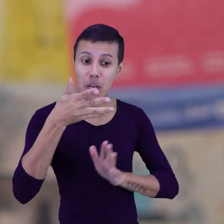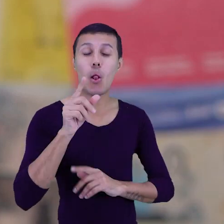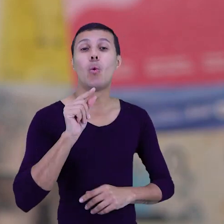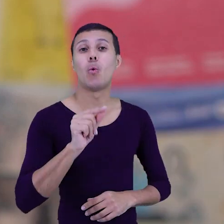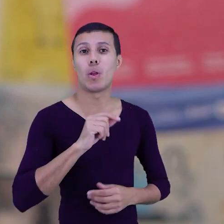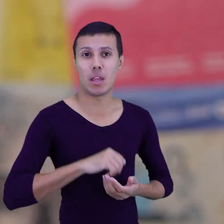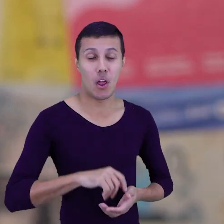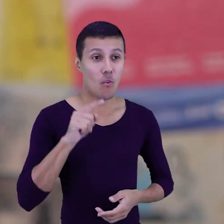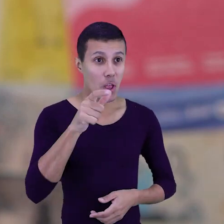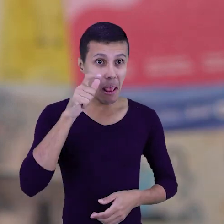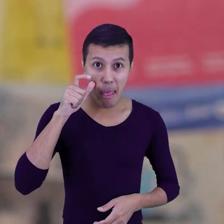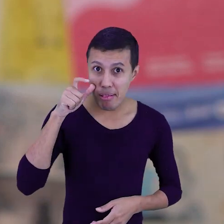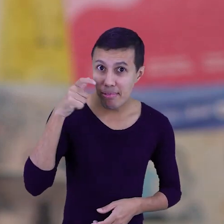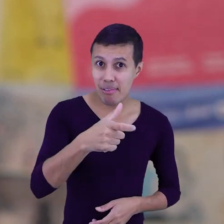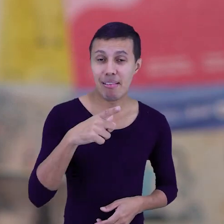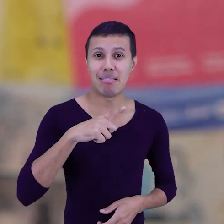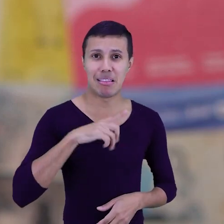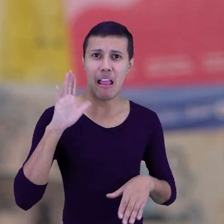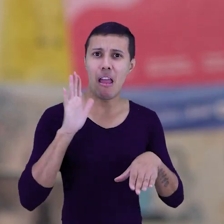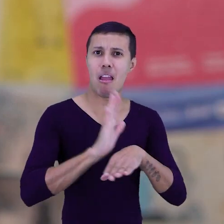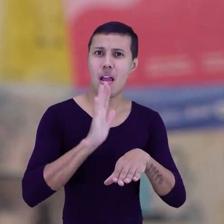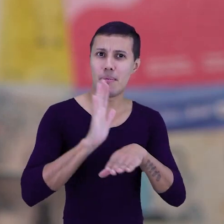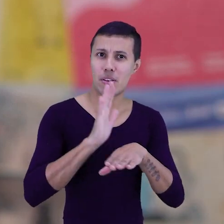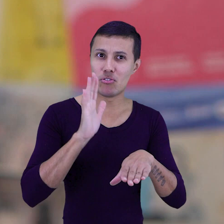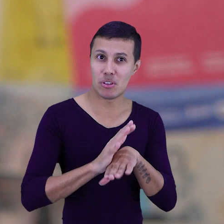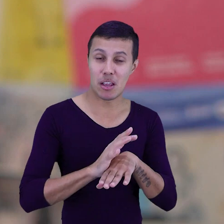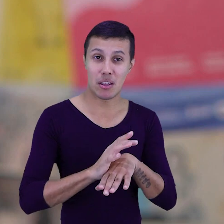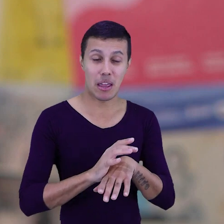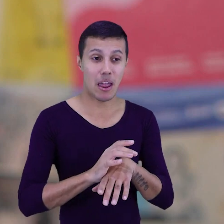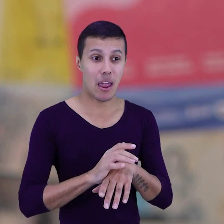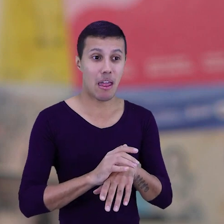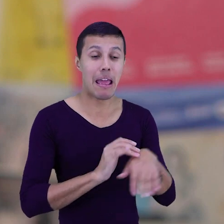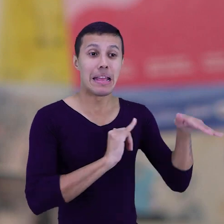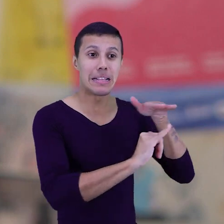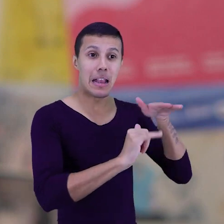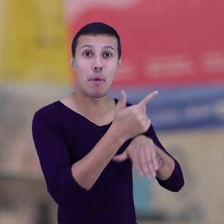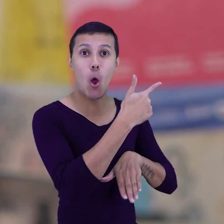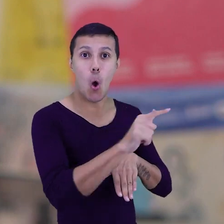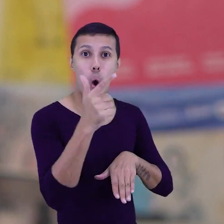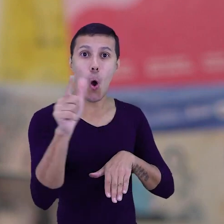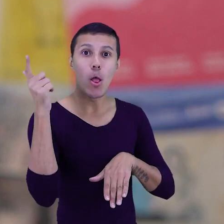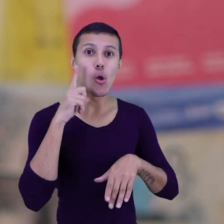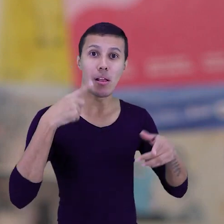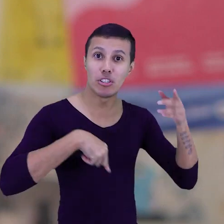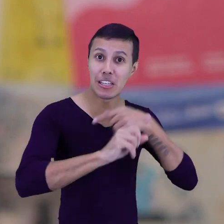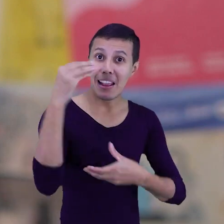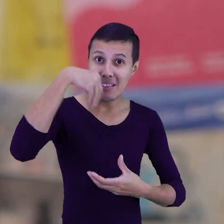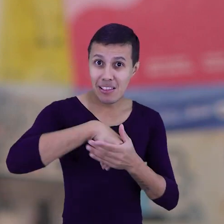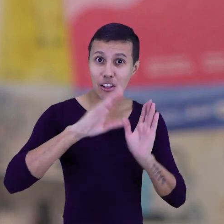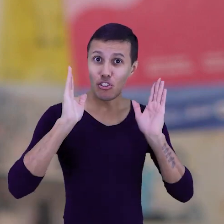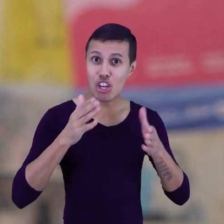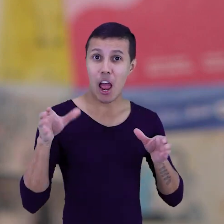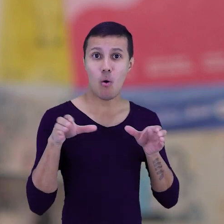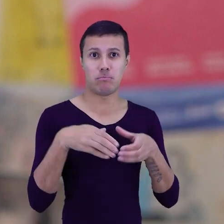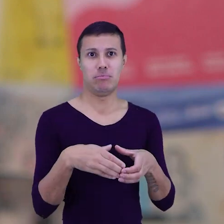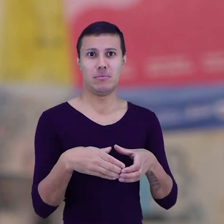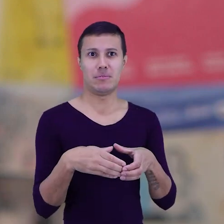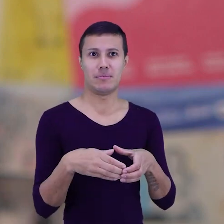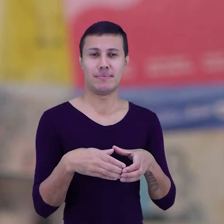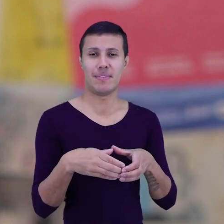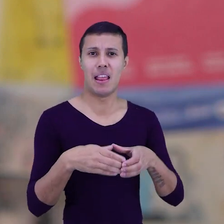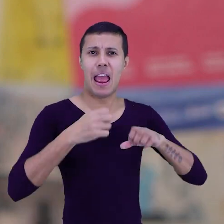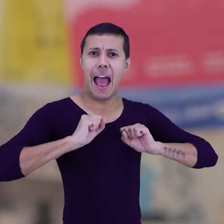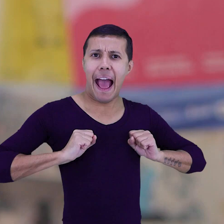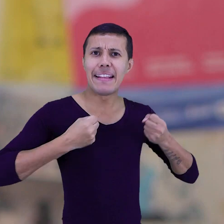se você tem a intenção de contribuir para que mais startups tenham sucesso, você já faz parte da comunidade. As